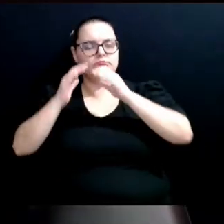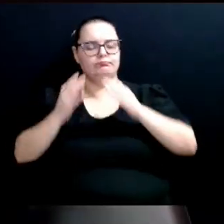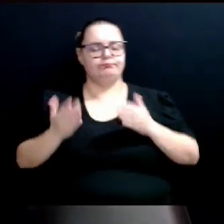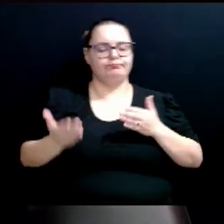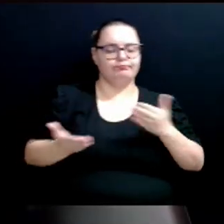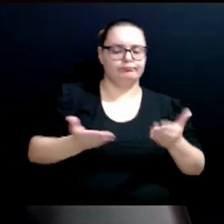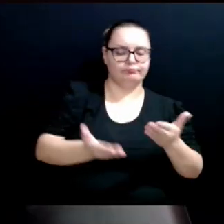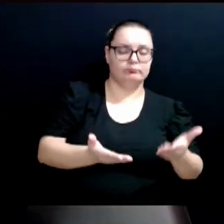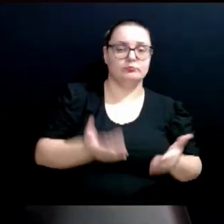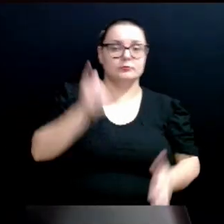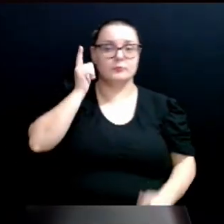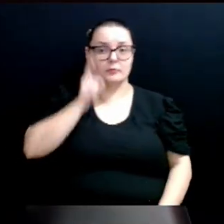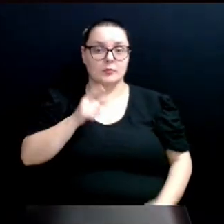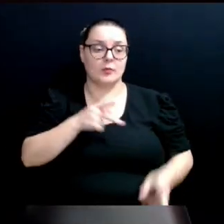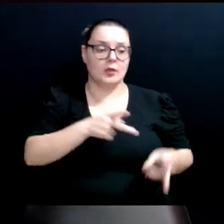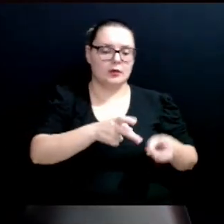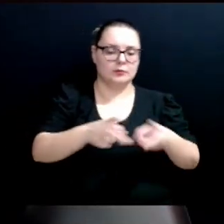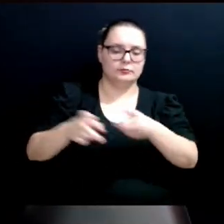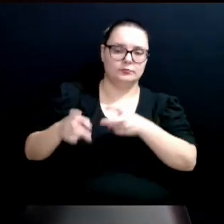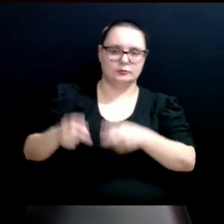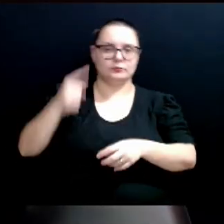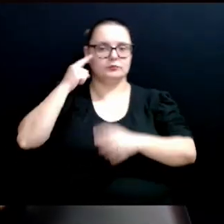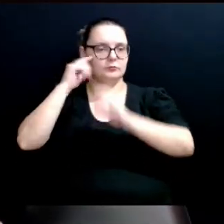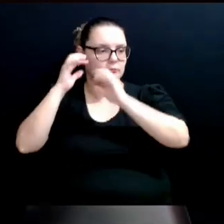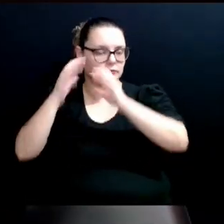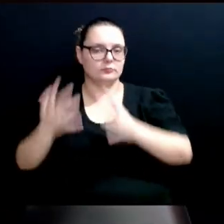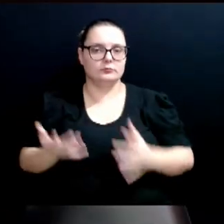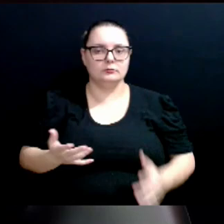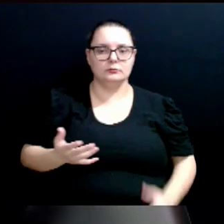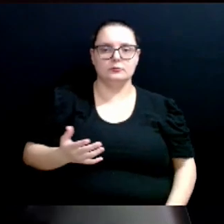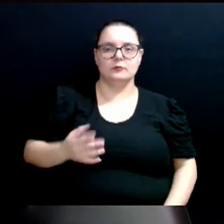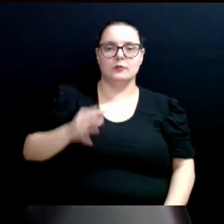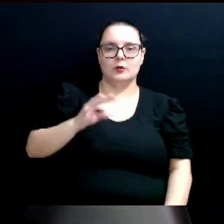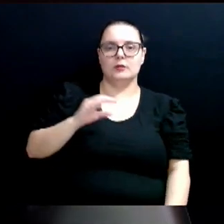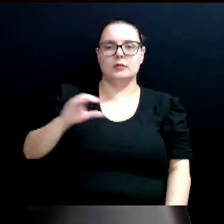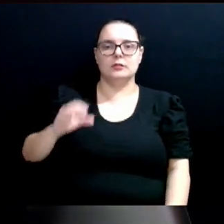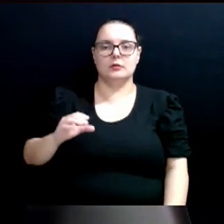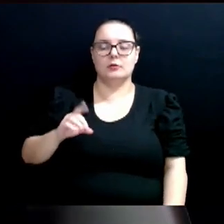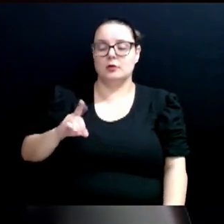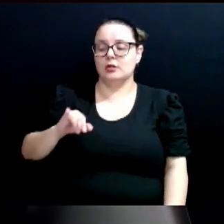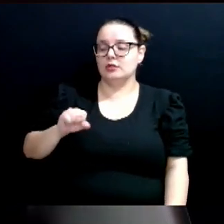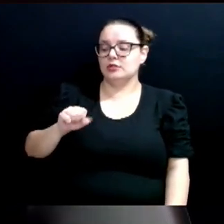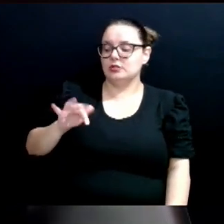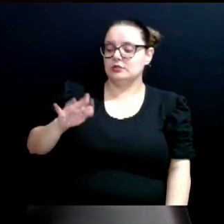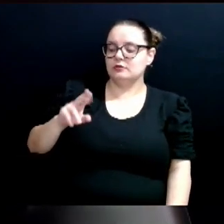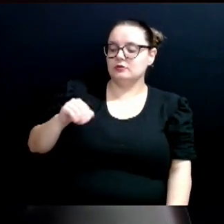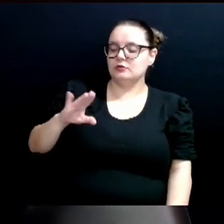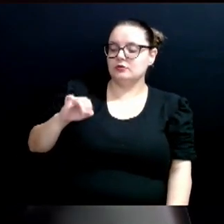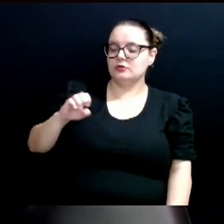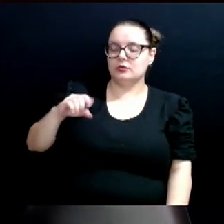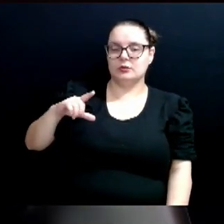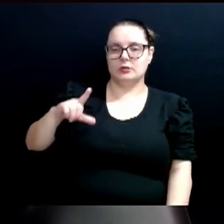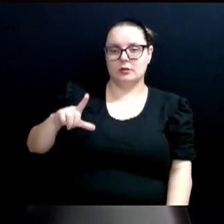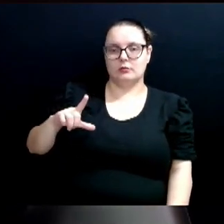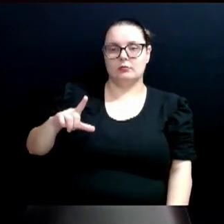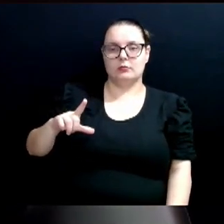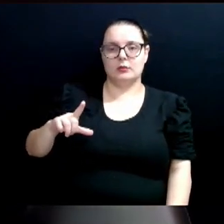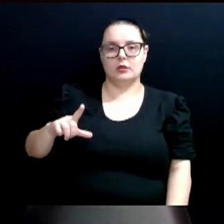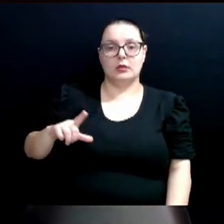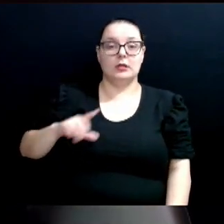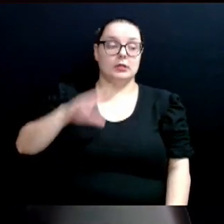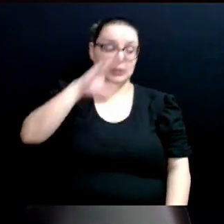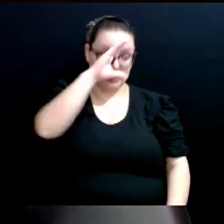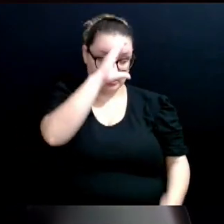conseguindo enxergar pensamentos que a gente chama na TCC como disfuncionais, que são as crenças que não são reais e que nós muitas vezes